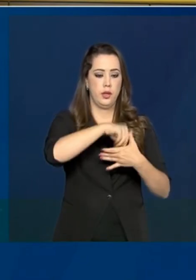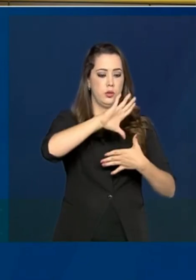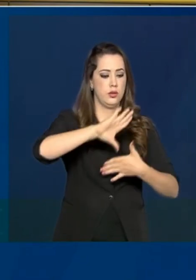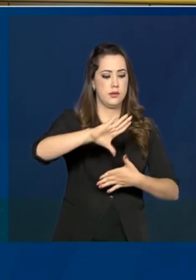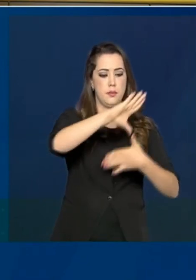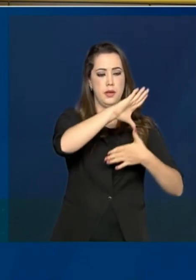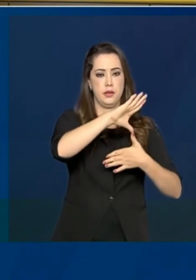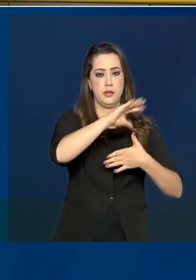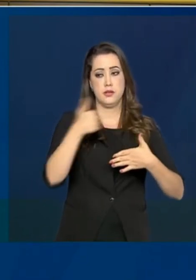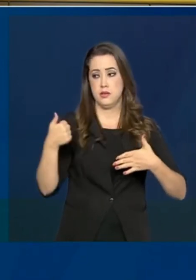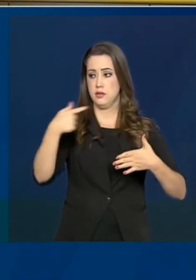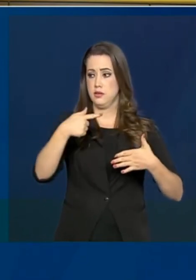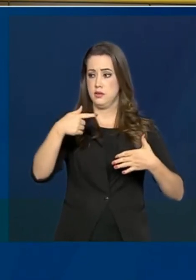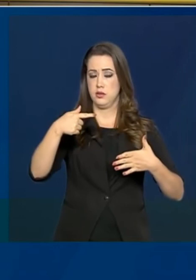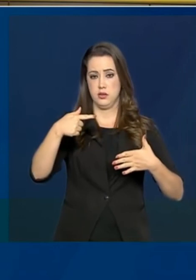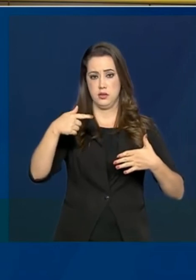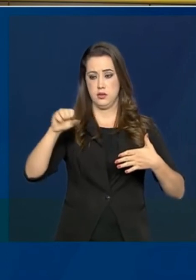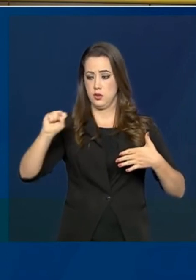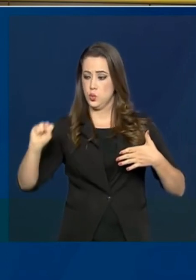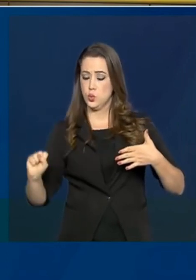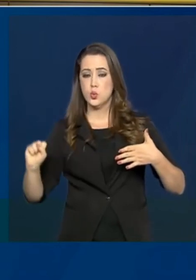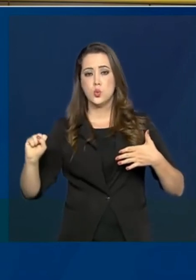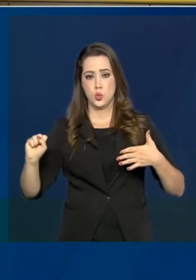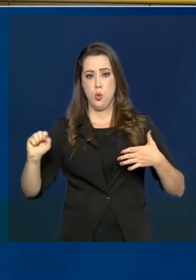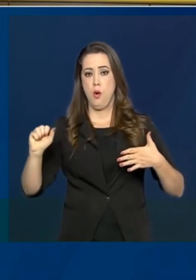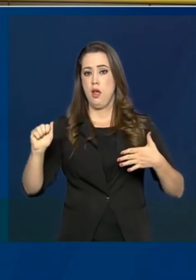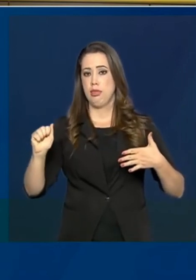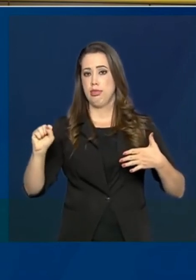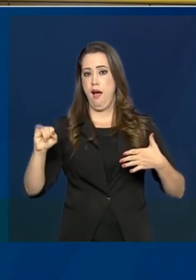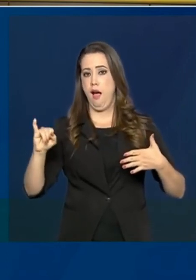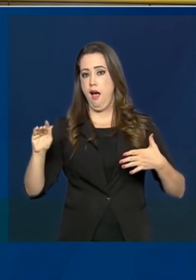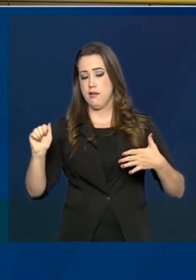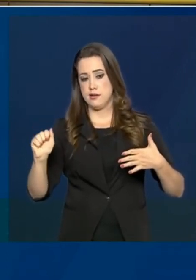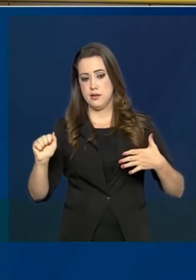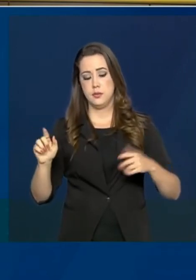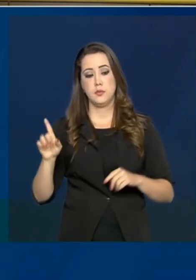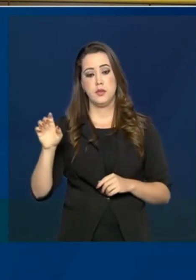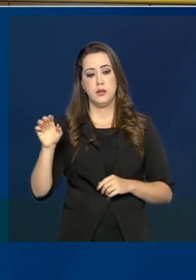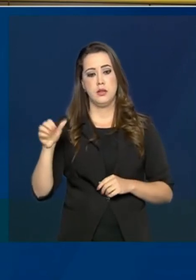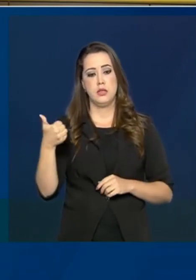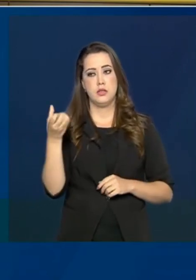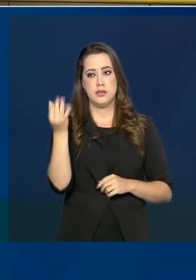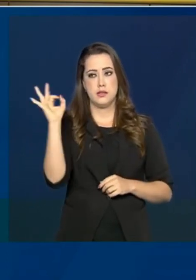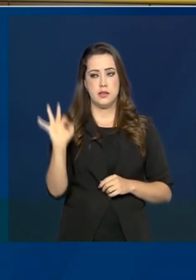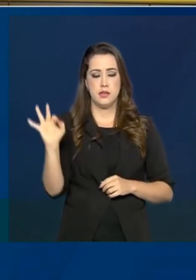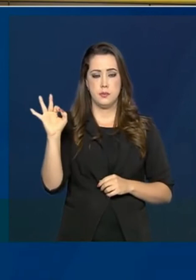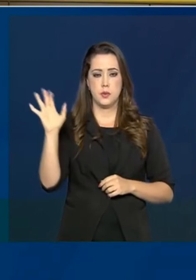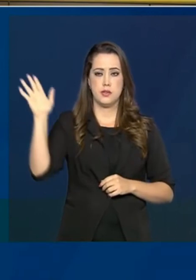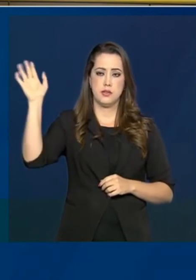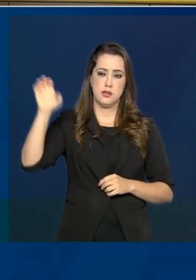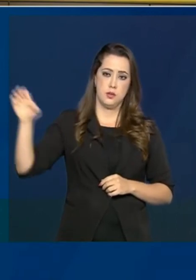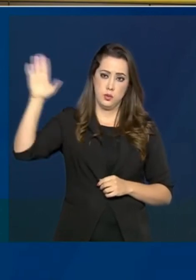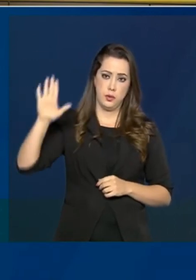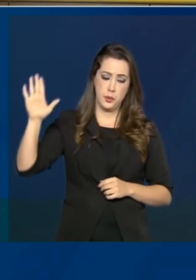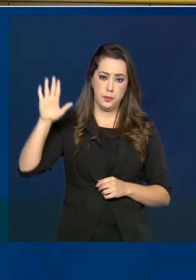e 17% na região do Sudeste Asiático e 16% na região da Europa. Outros